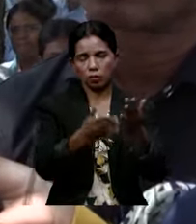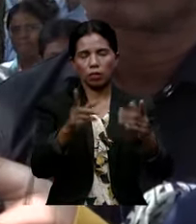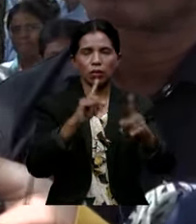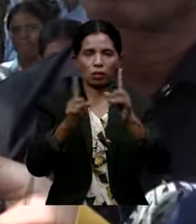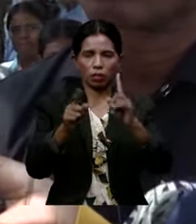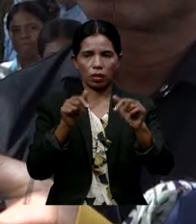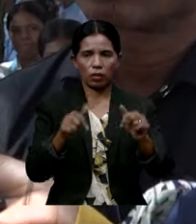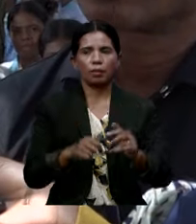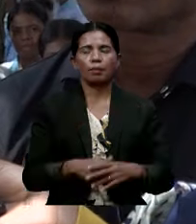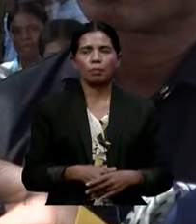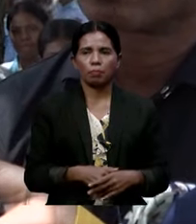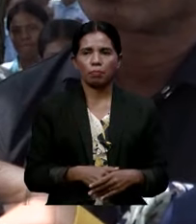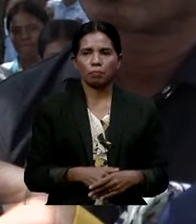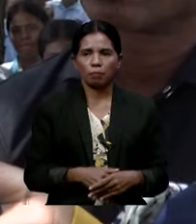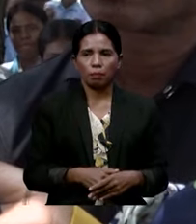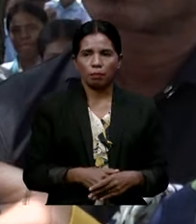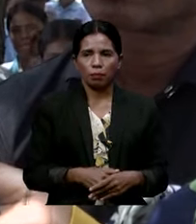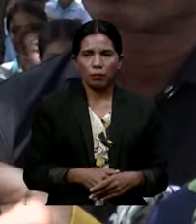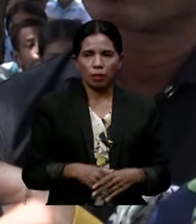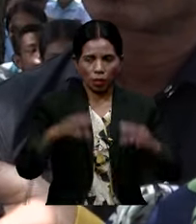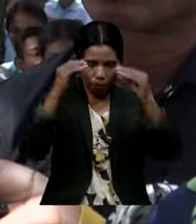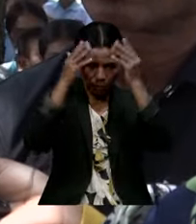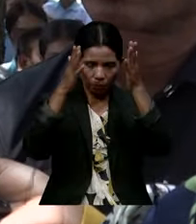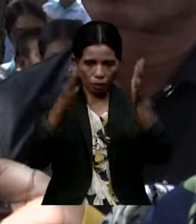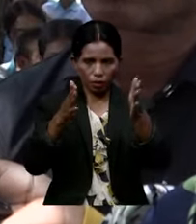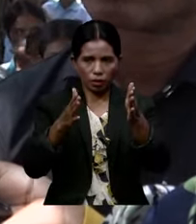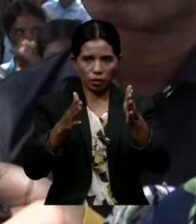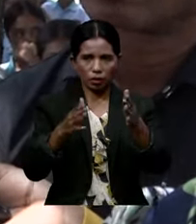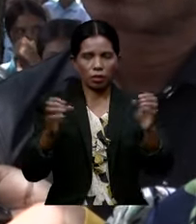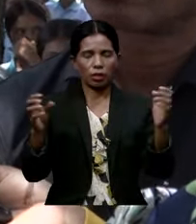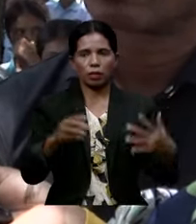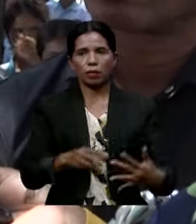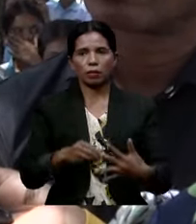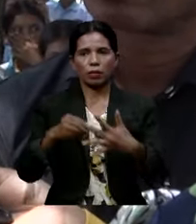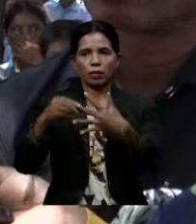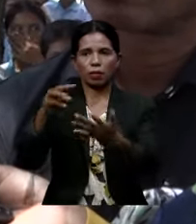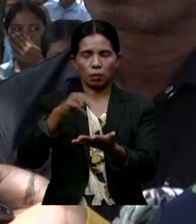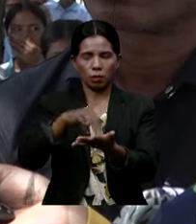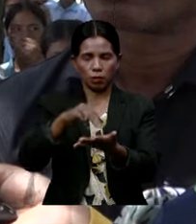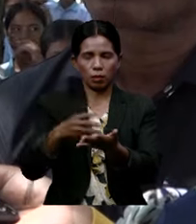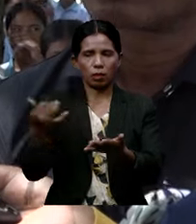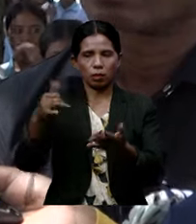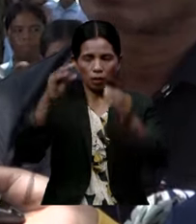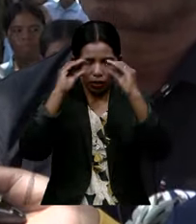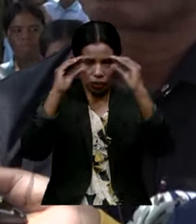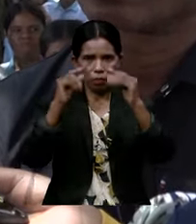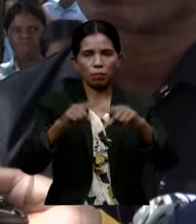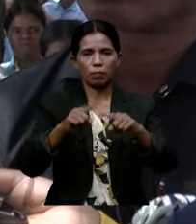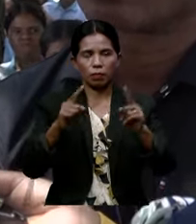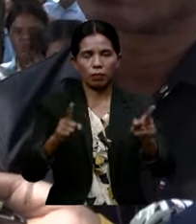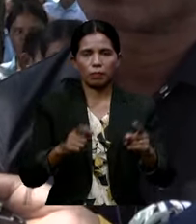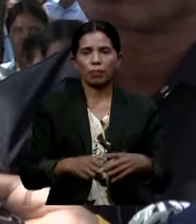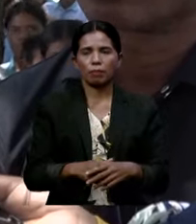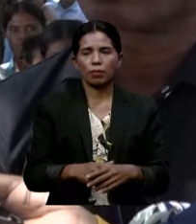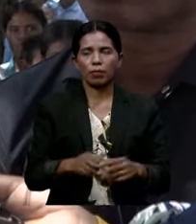né? Até que o professor Sira, lá é o professor, específico de uma matéria, não é que Sira Hanori, né? Mas